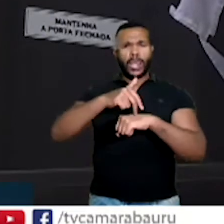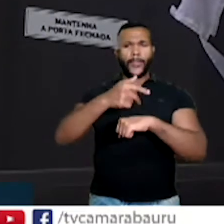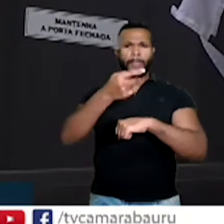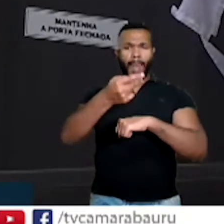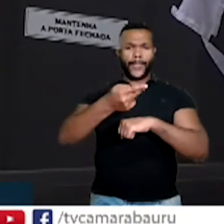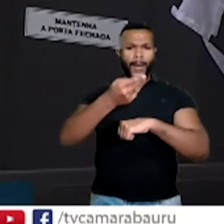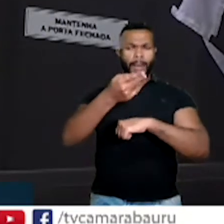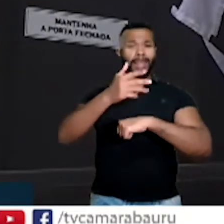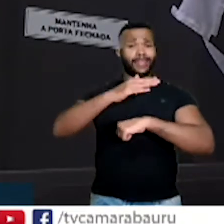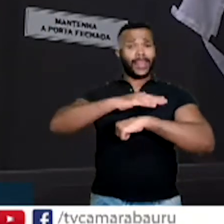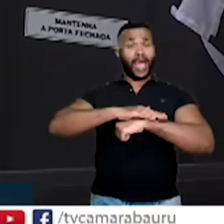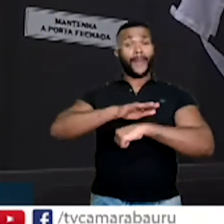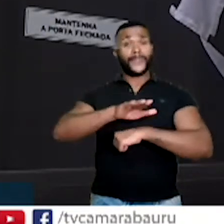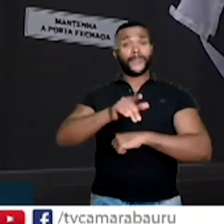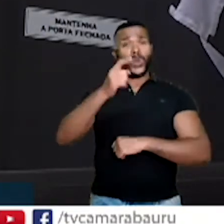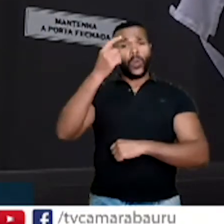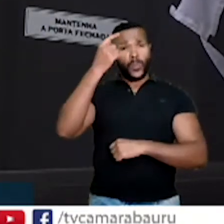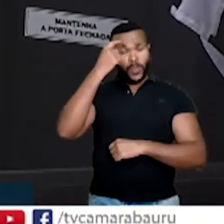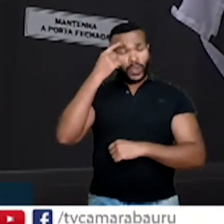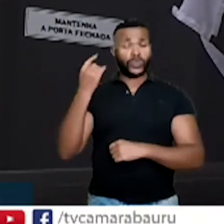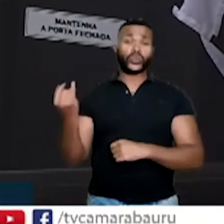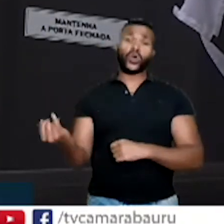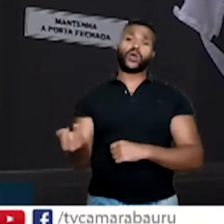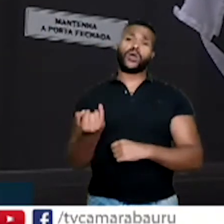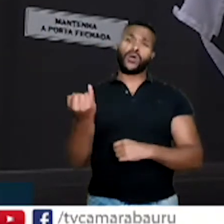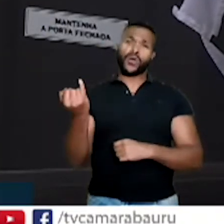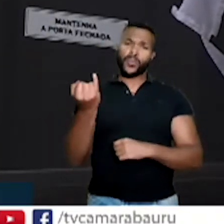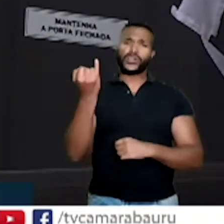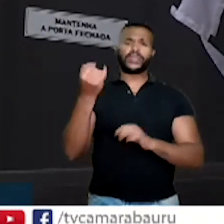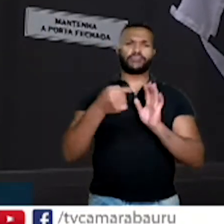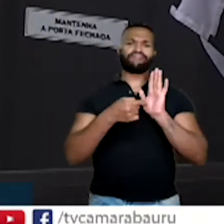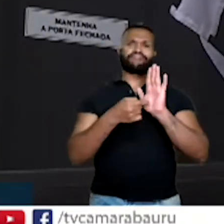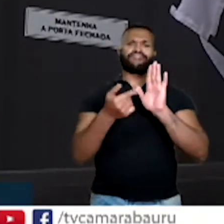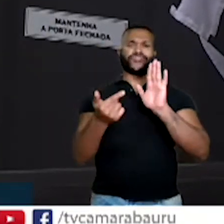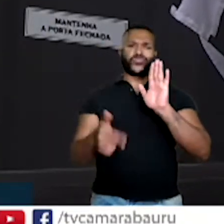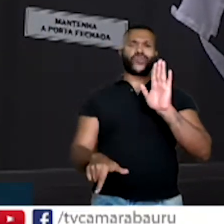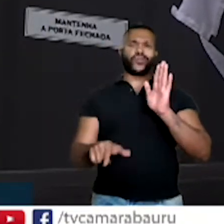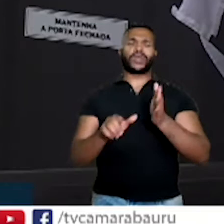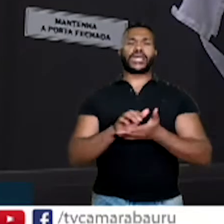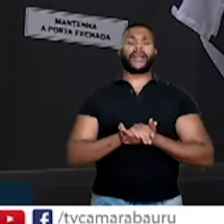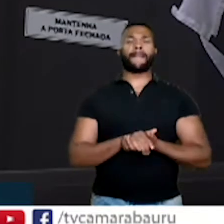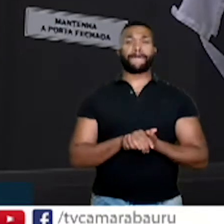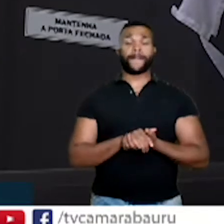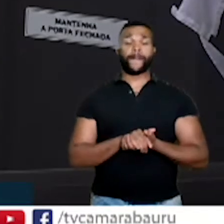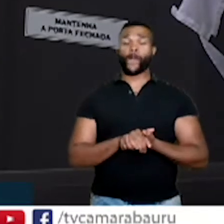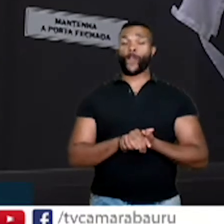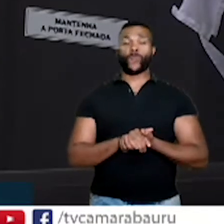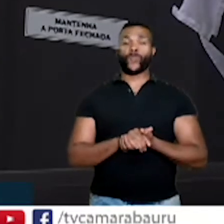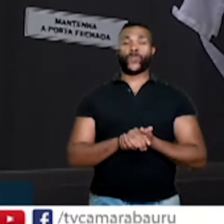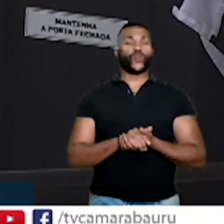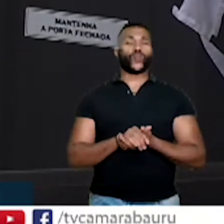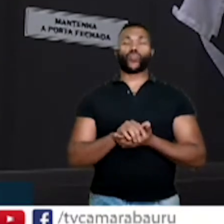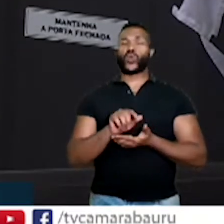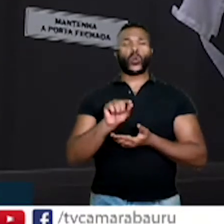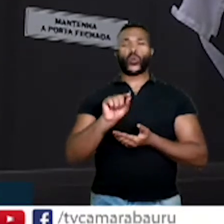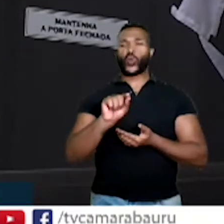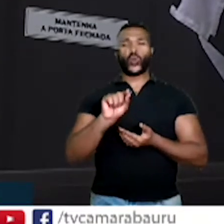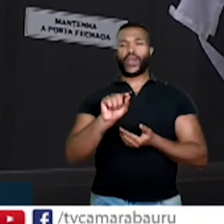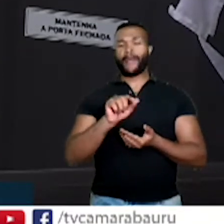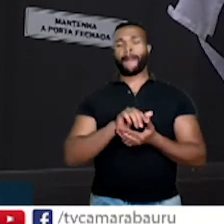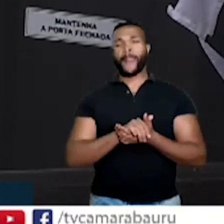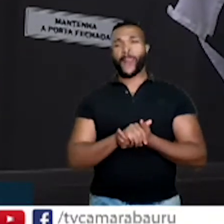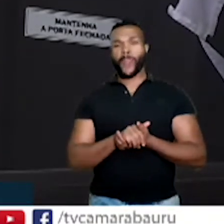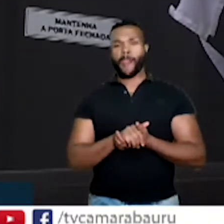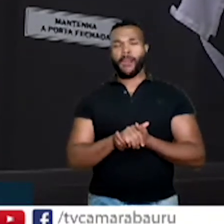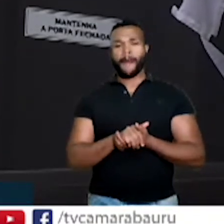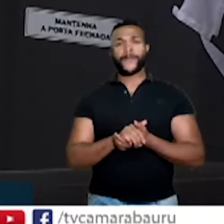acho importante registrar. Uma das situações foi até citada aqui